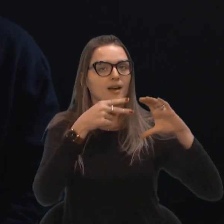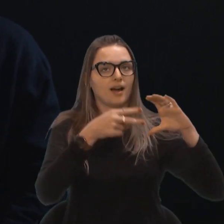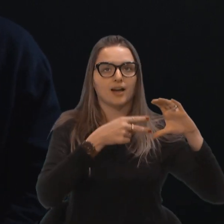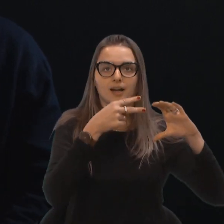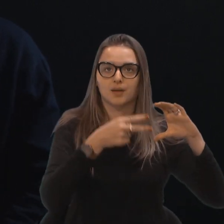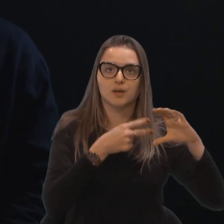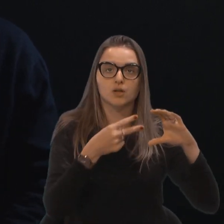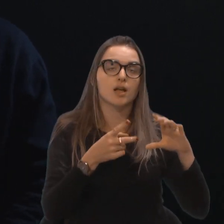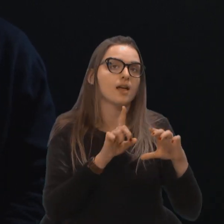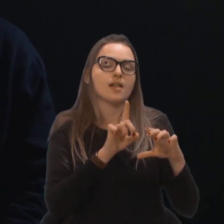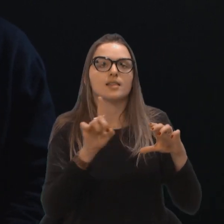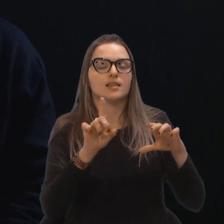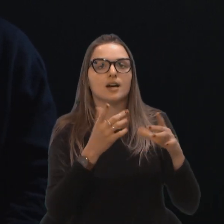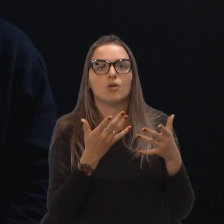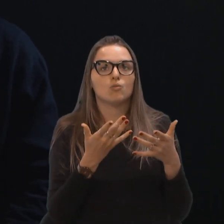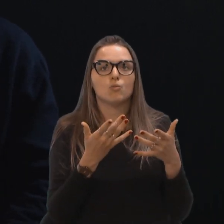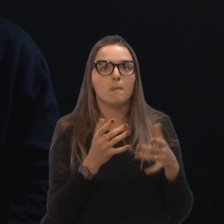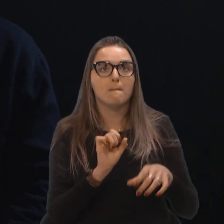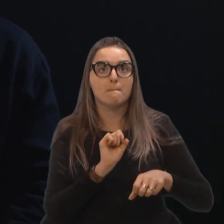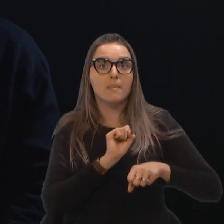a Câmara não deixou